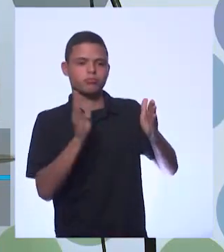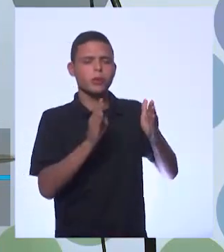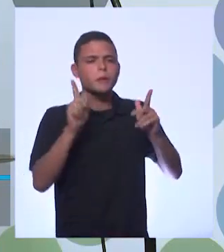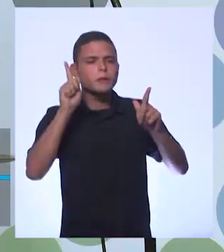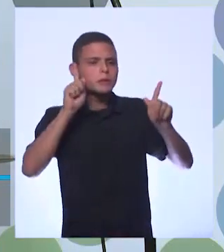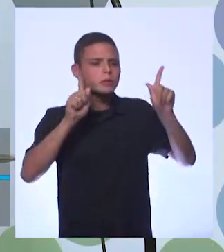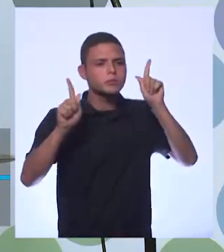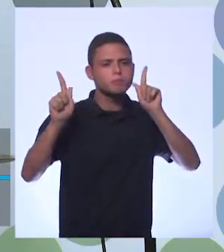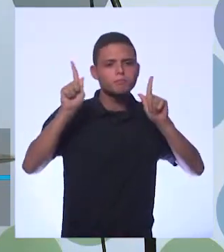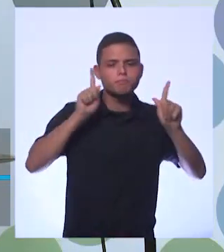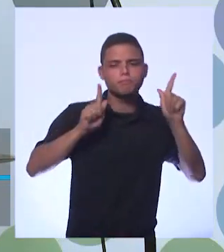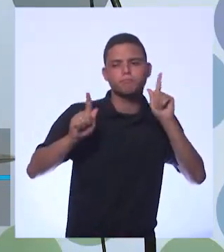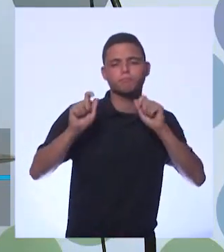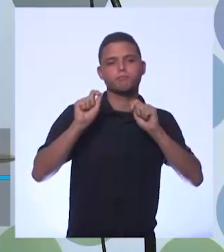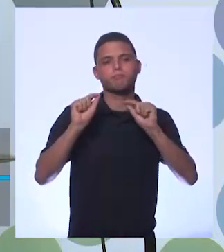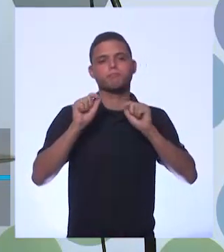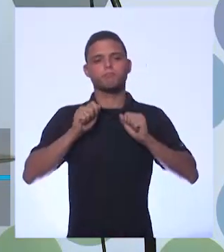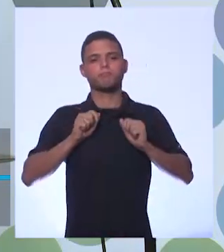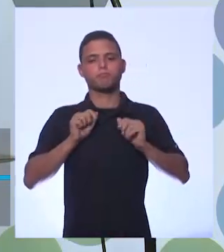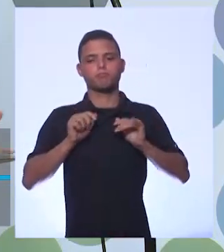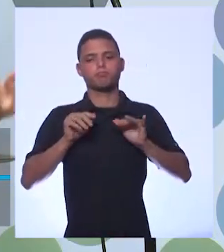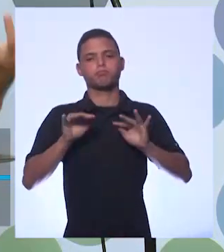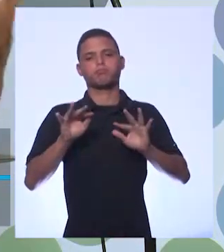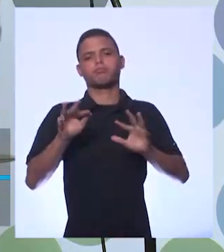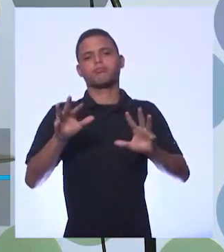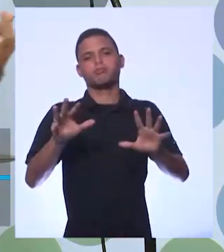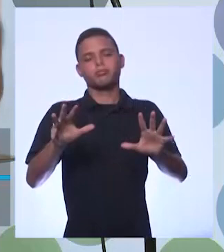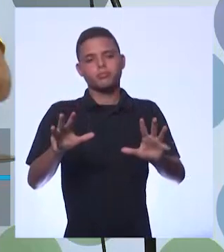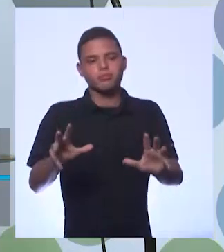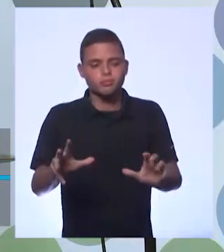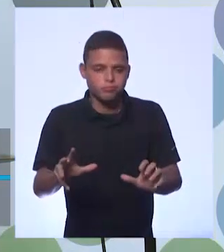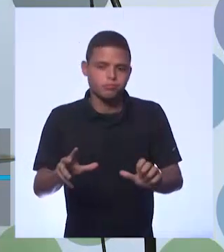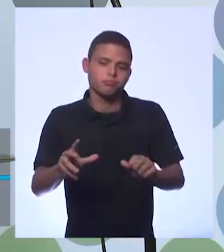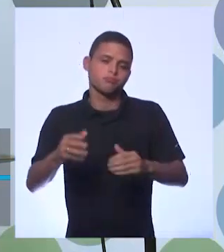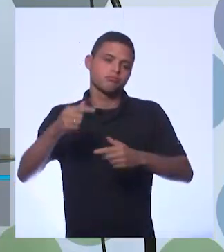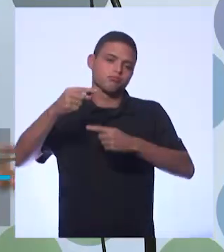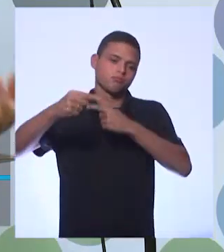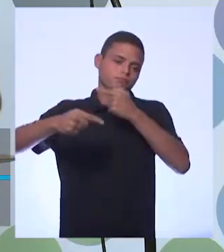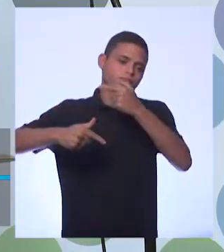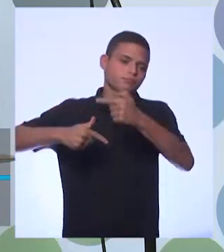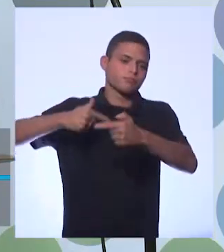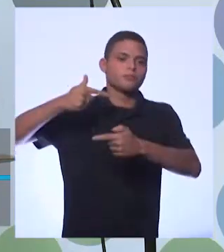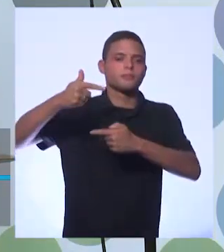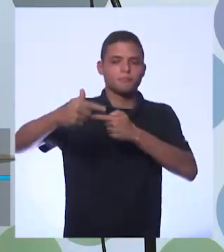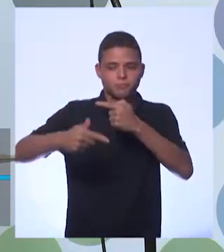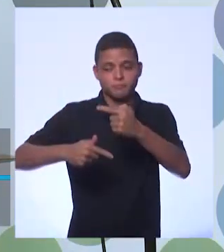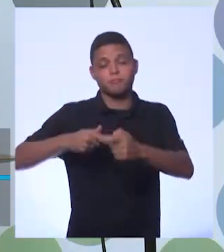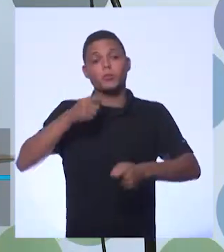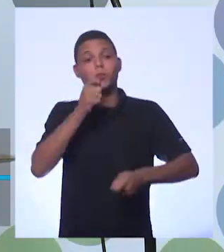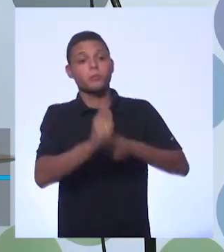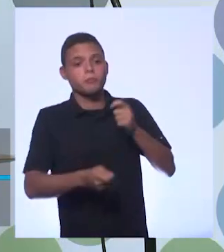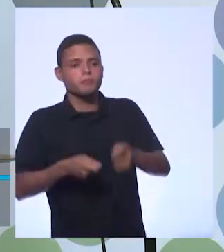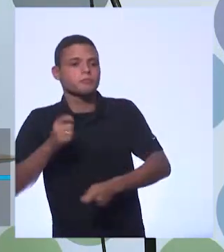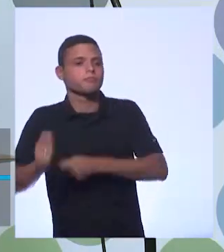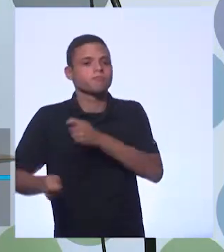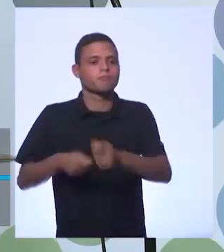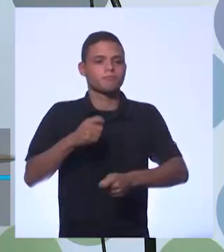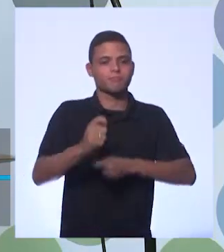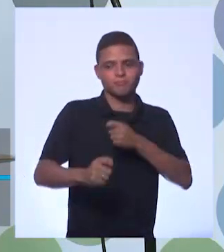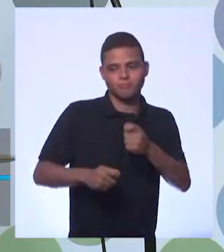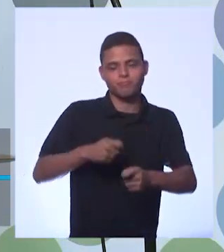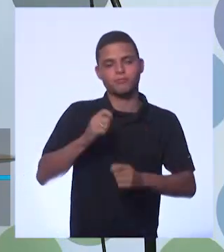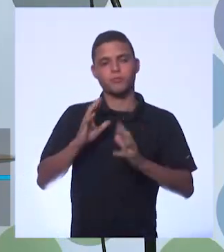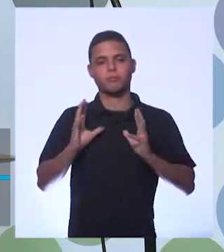que transmite essa ancestralidade. Então, quando você toca tambor, você presentifica todo um conhecimento